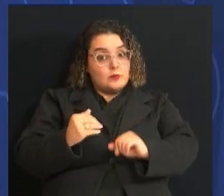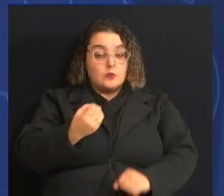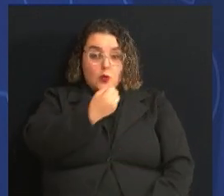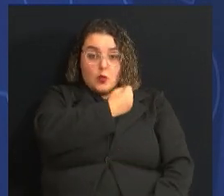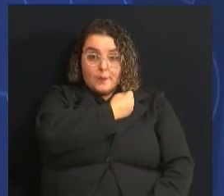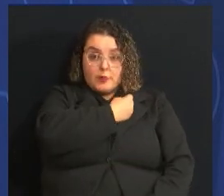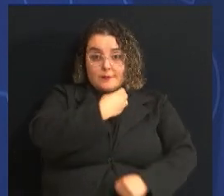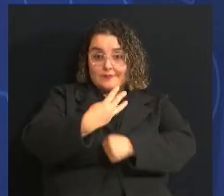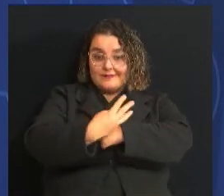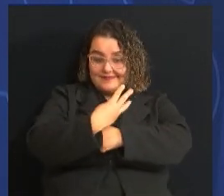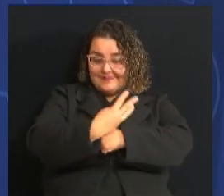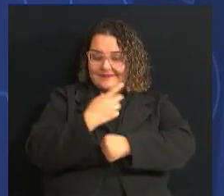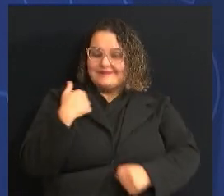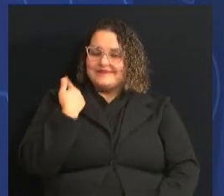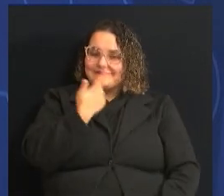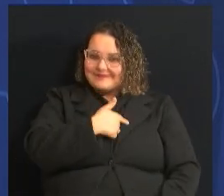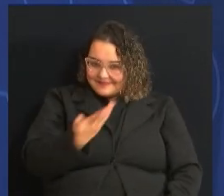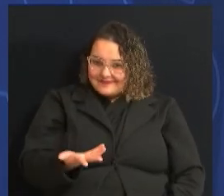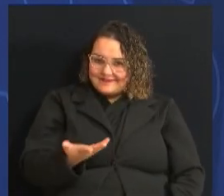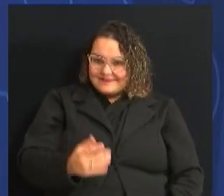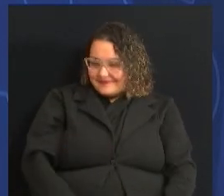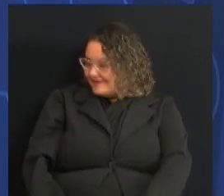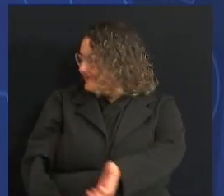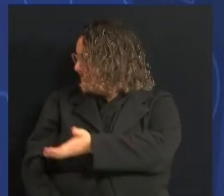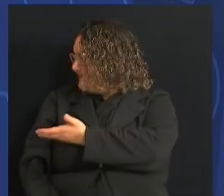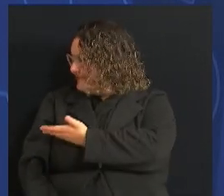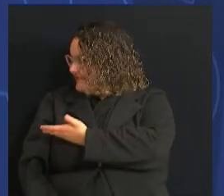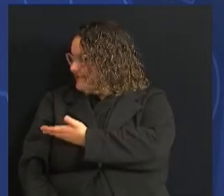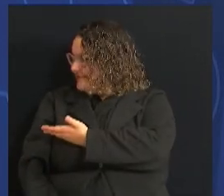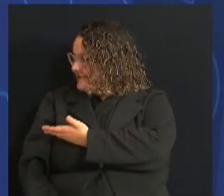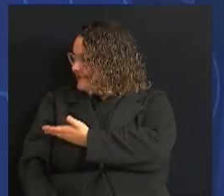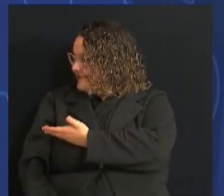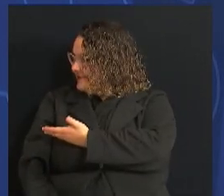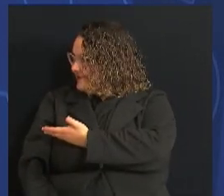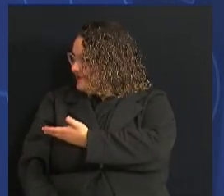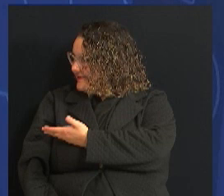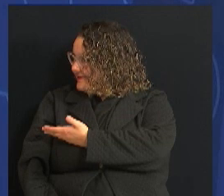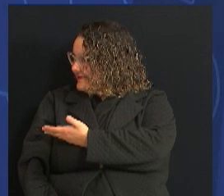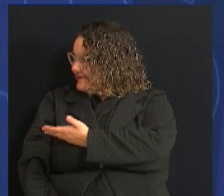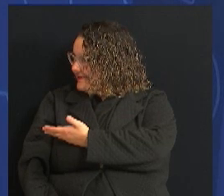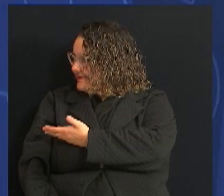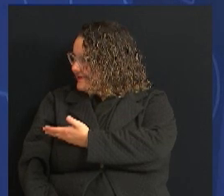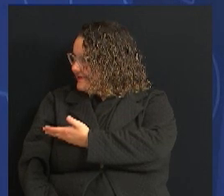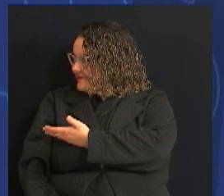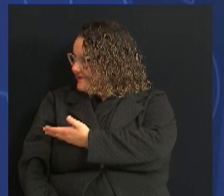do nosso WhatsApp. 19 é o nosso DDD